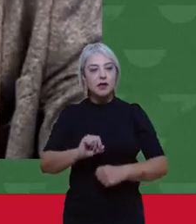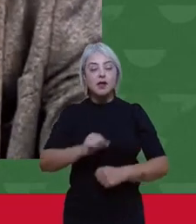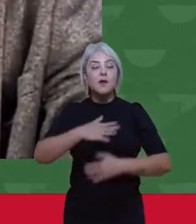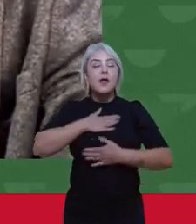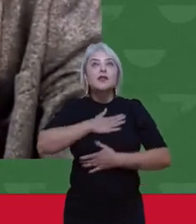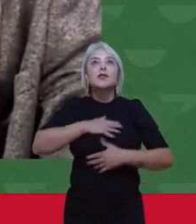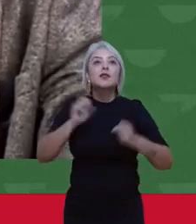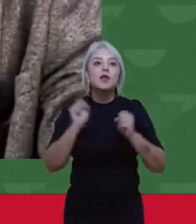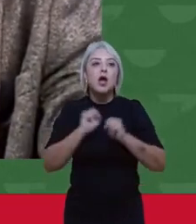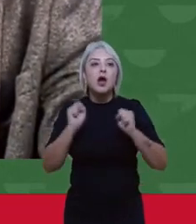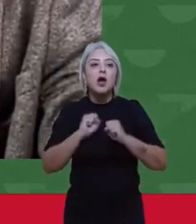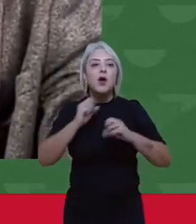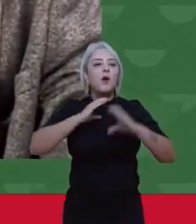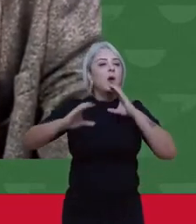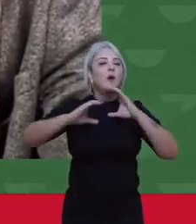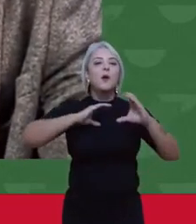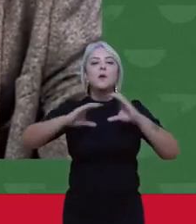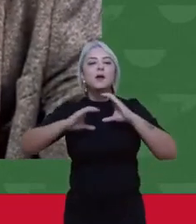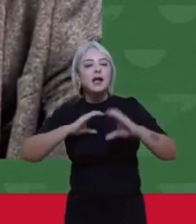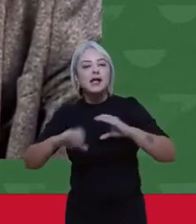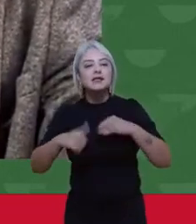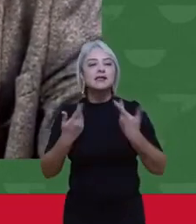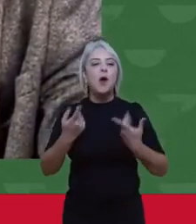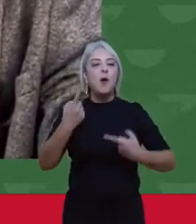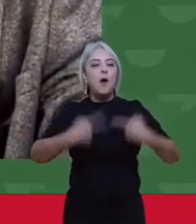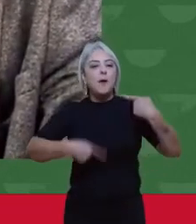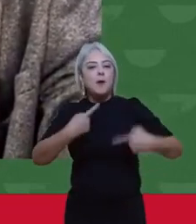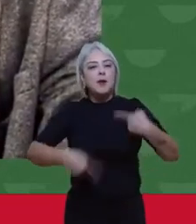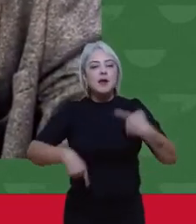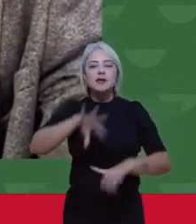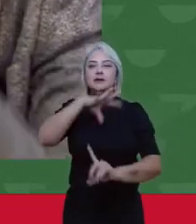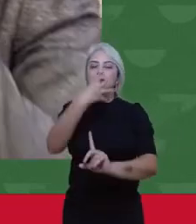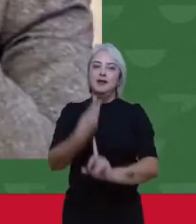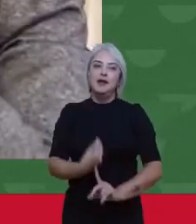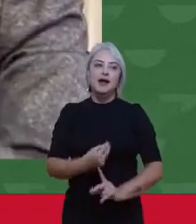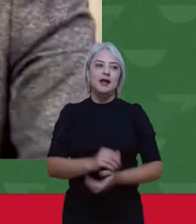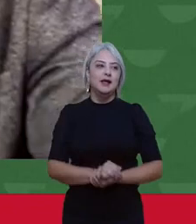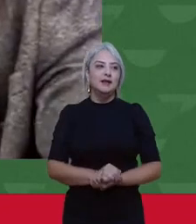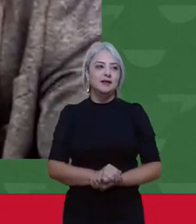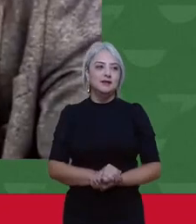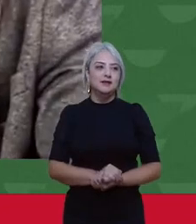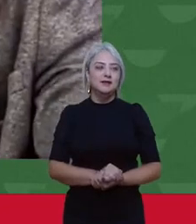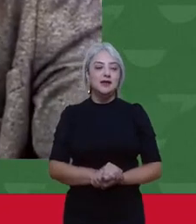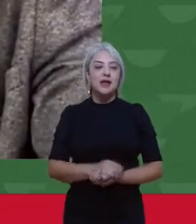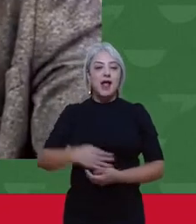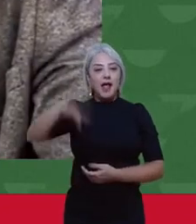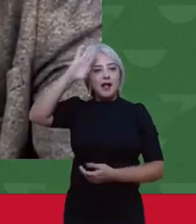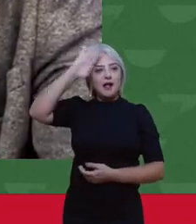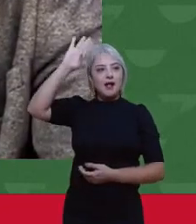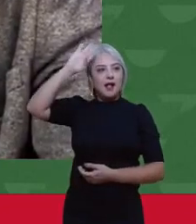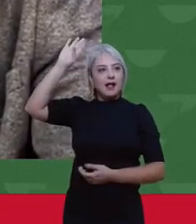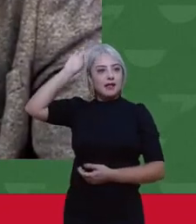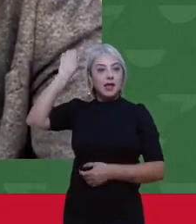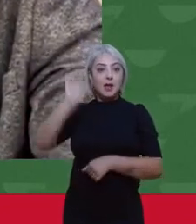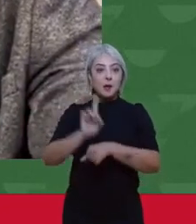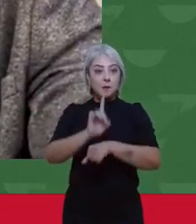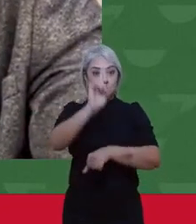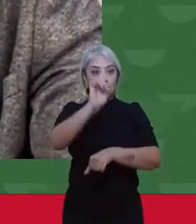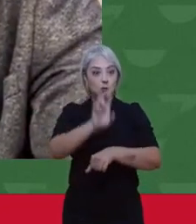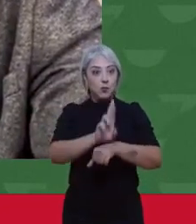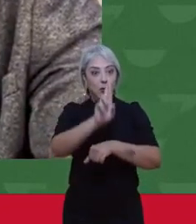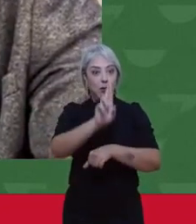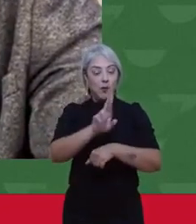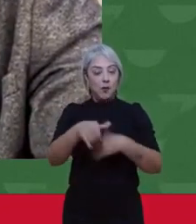gosto de fazer, que é comunicação, que é política, que é arte. Nossa, esse acadêmico agora, doutorando,